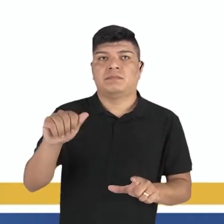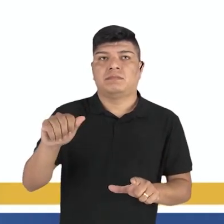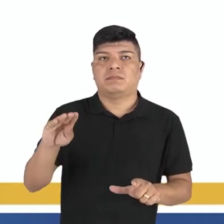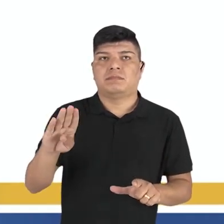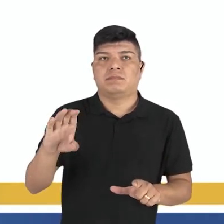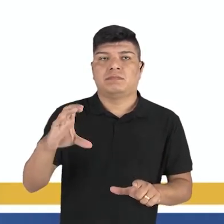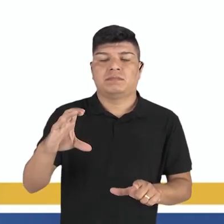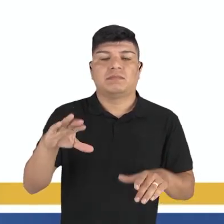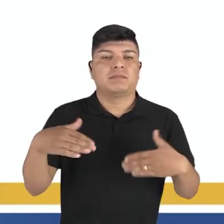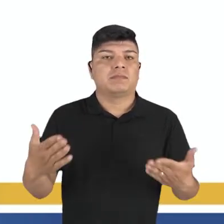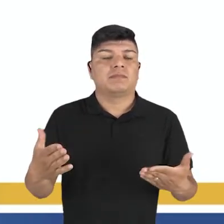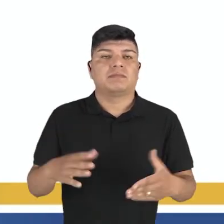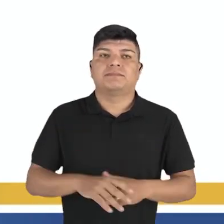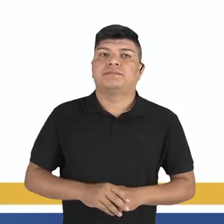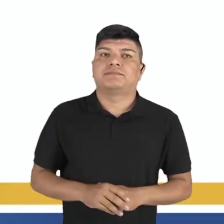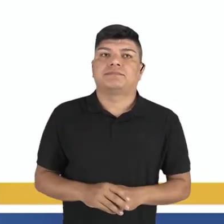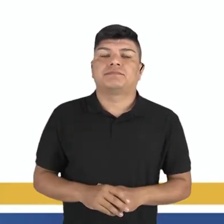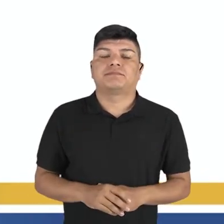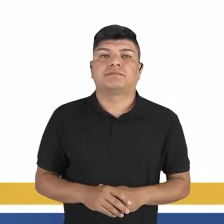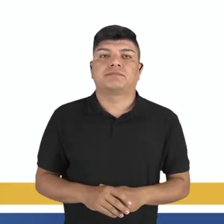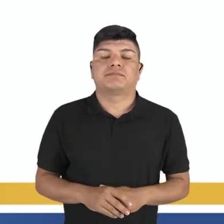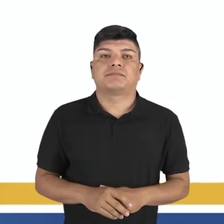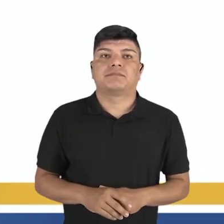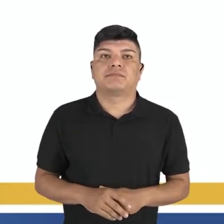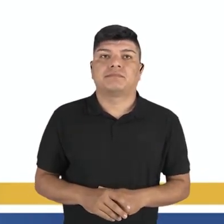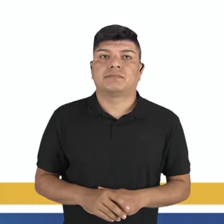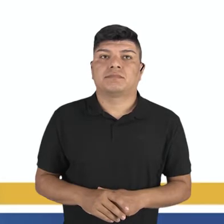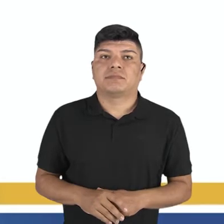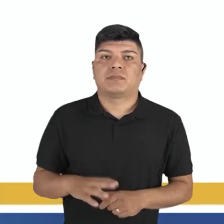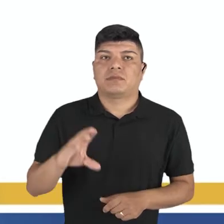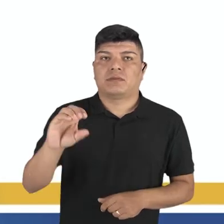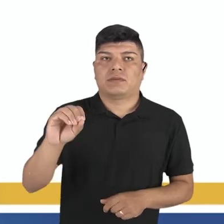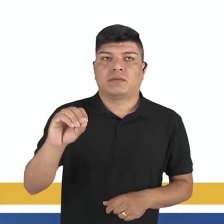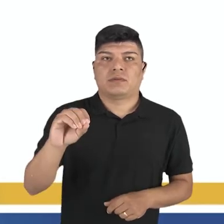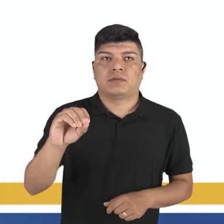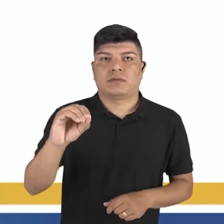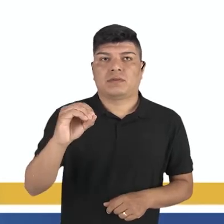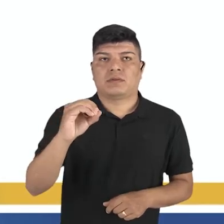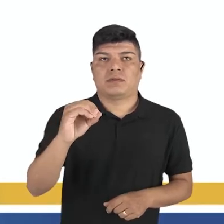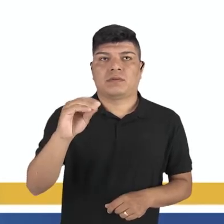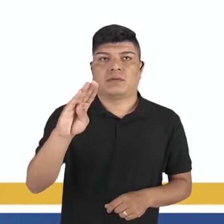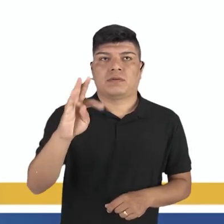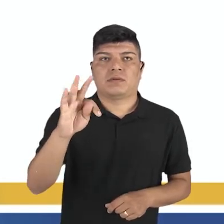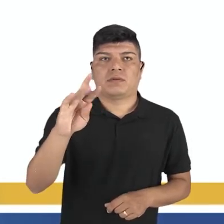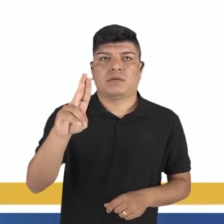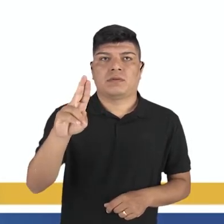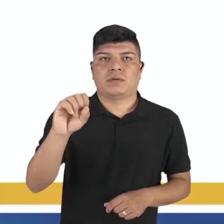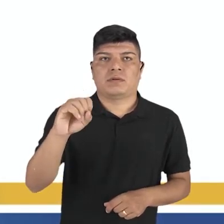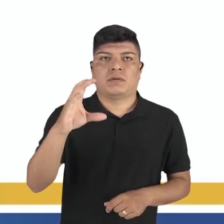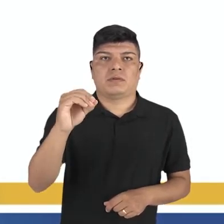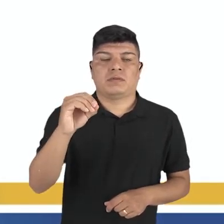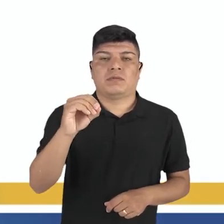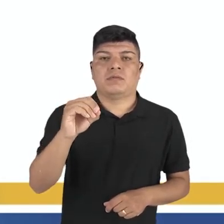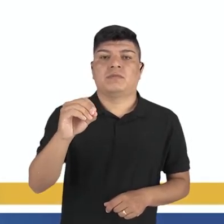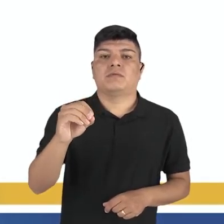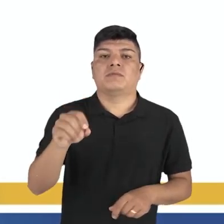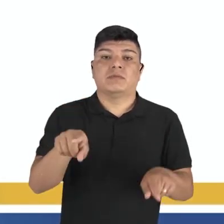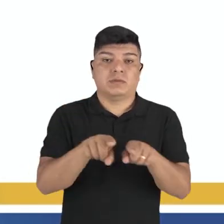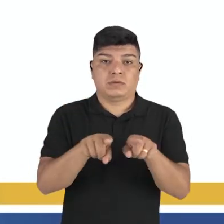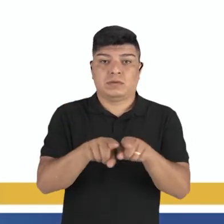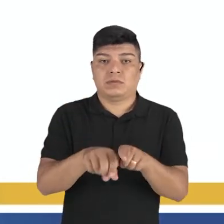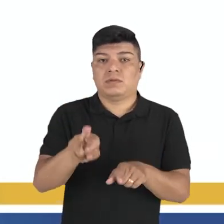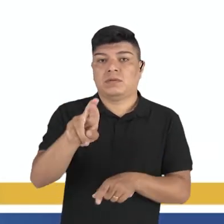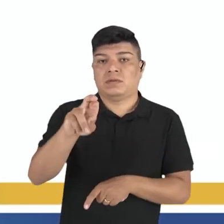ABC? Bom, aí que vem. Eu tenho um ângulo obtuso e um reto. Ou seja, o meu